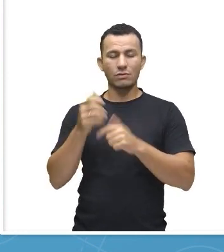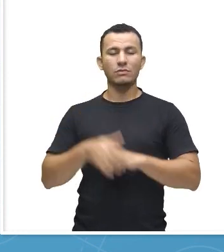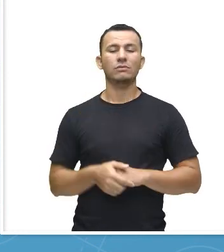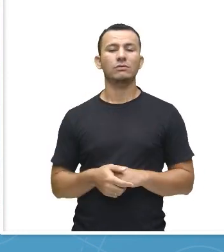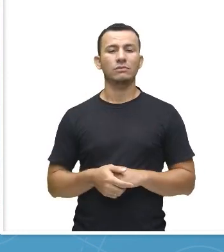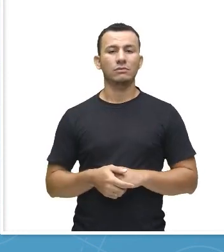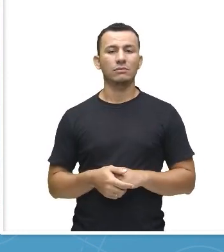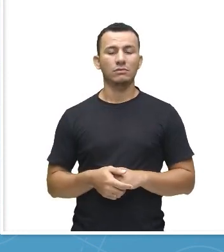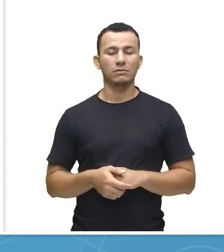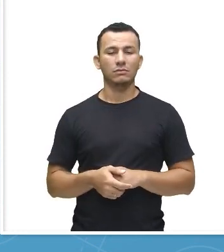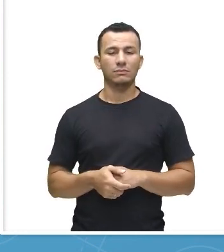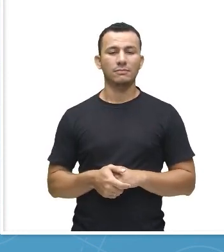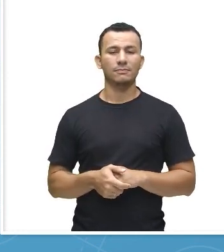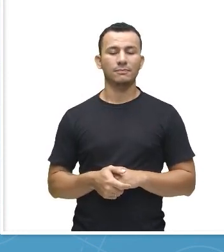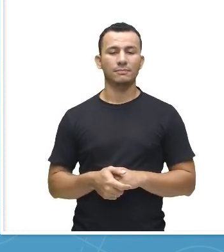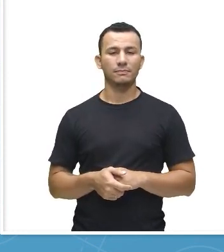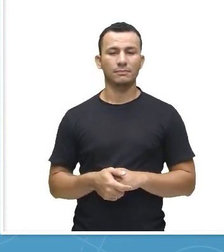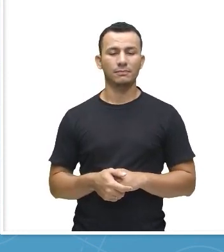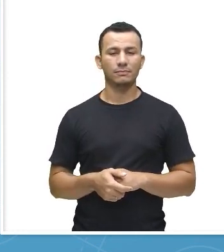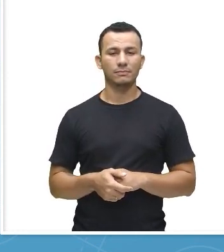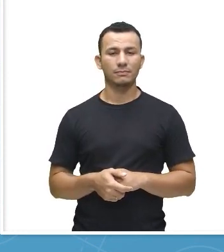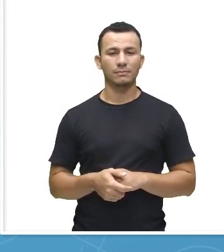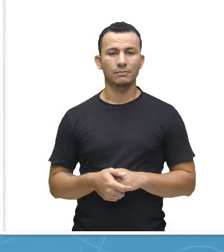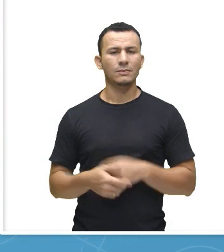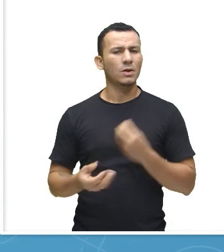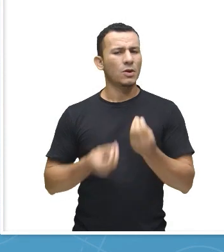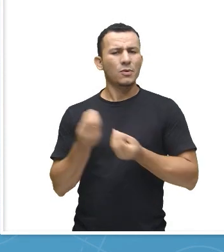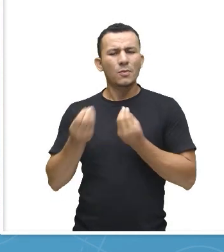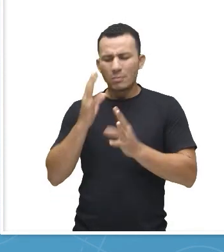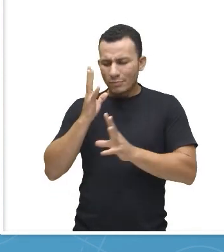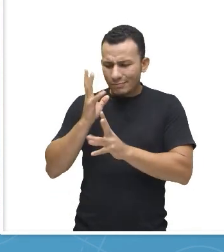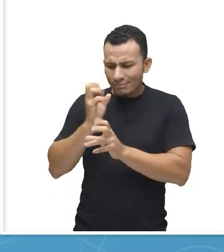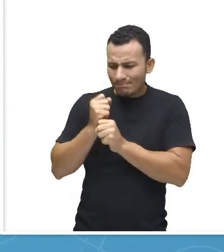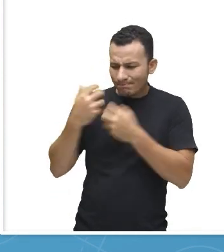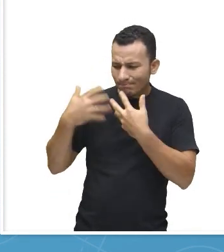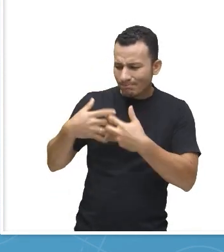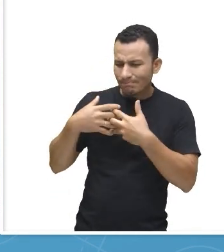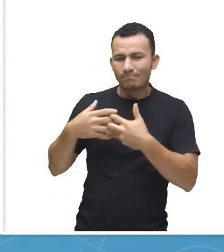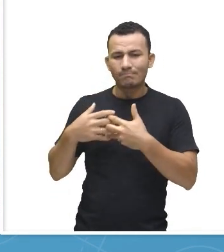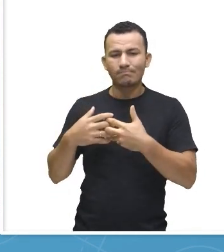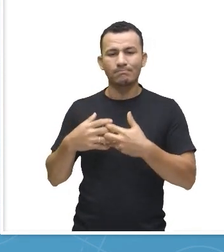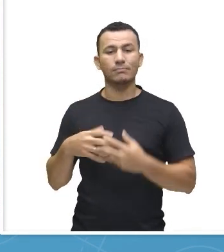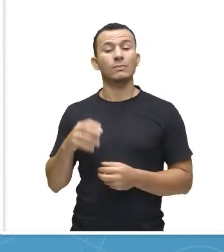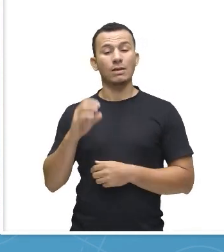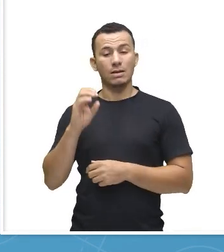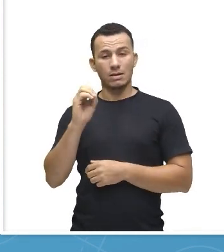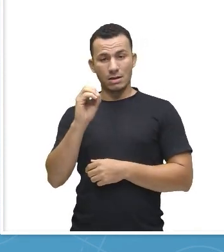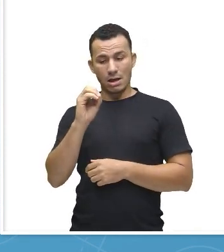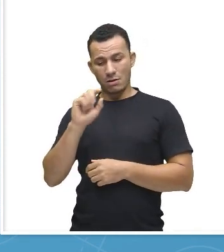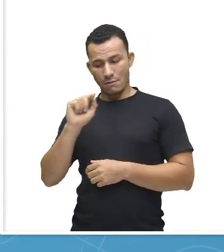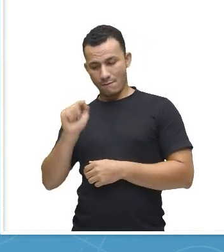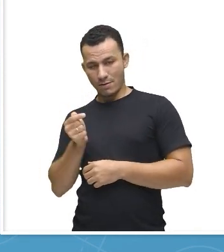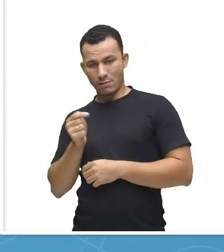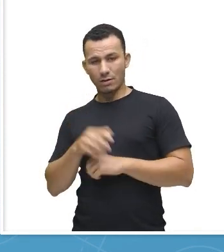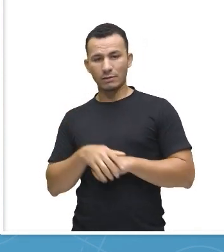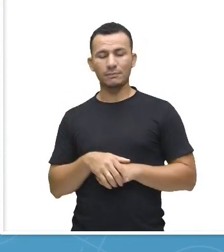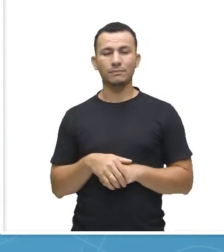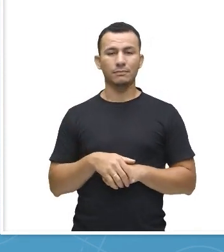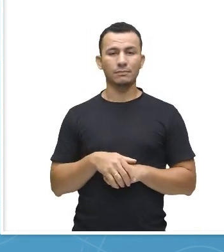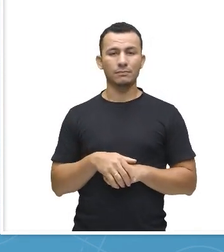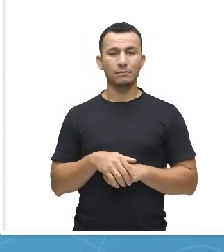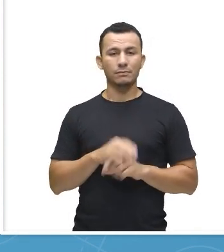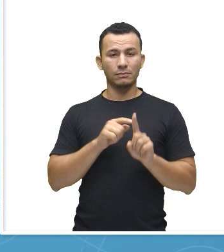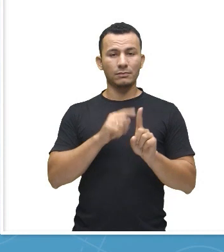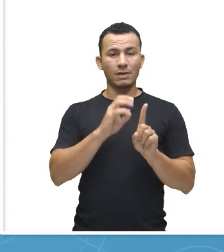por 20. Como que você faz? Lembra? Acrescenta o zero e uma vírgula e um zero. O 10 ainda